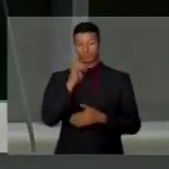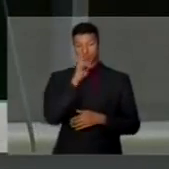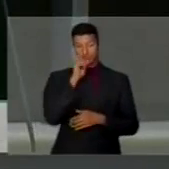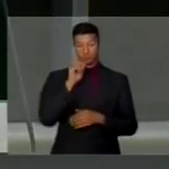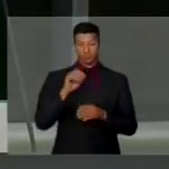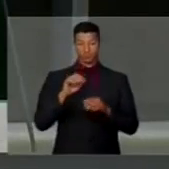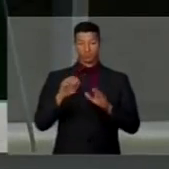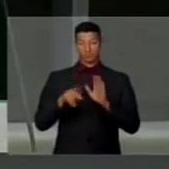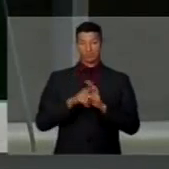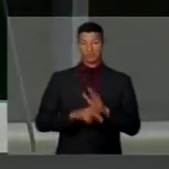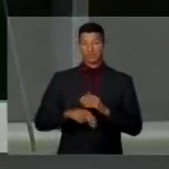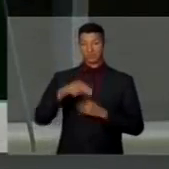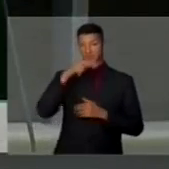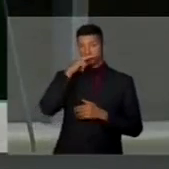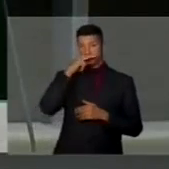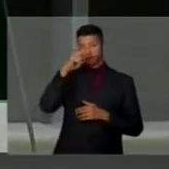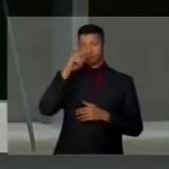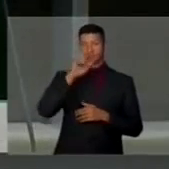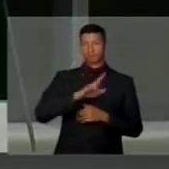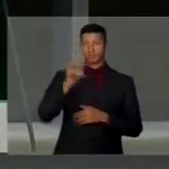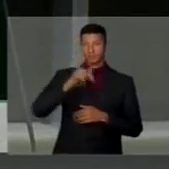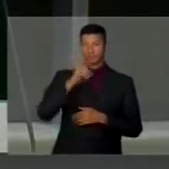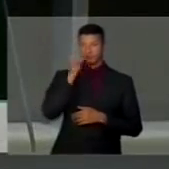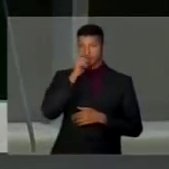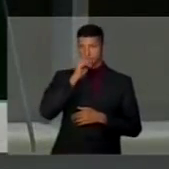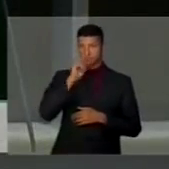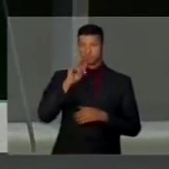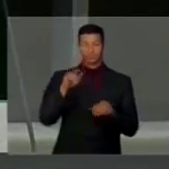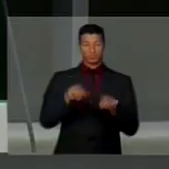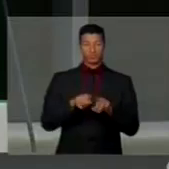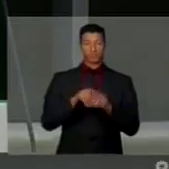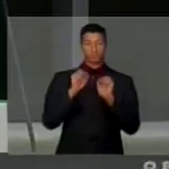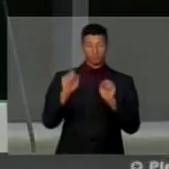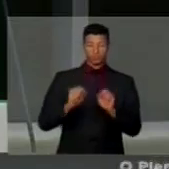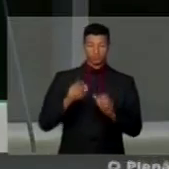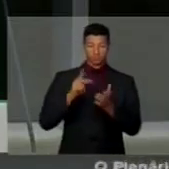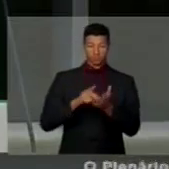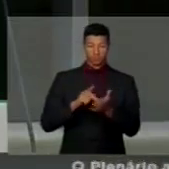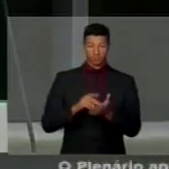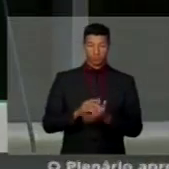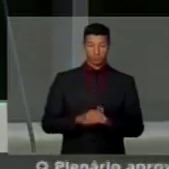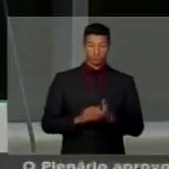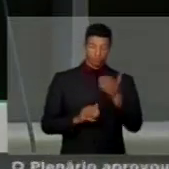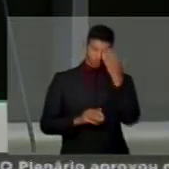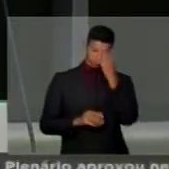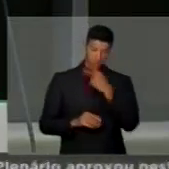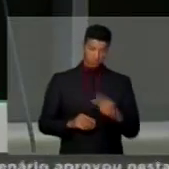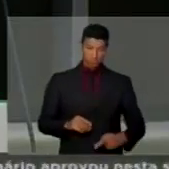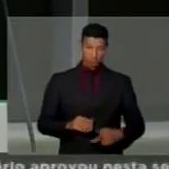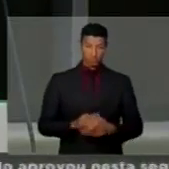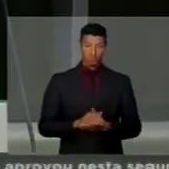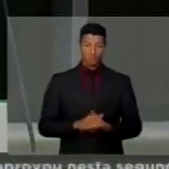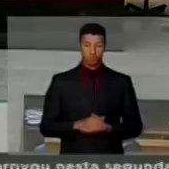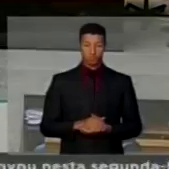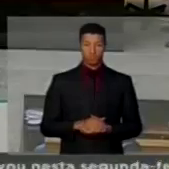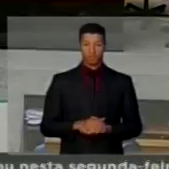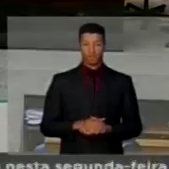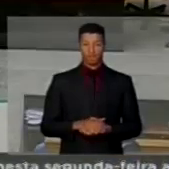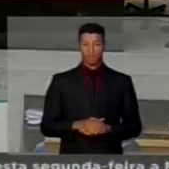que a estratégia nazista não seja usada aqui, uma mentira contada muitas vezes, se transformar numa verdade. Muito obrigado, senhor presidente.